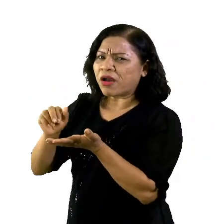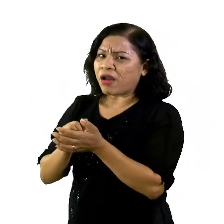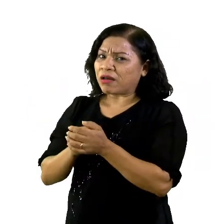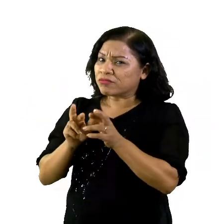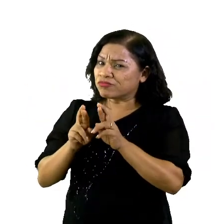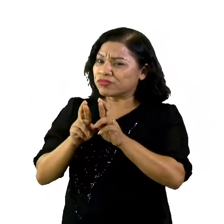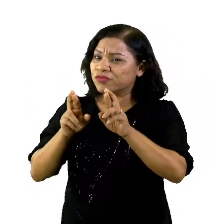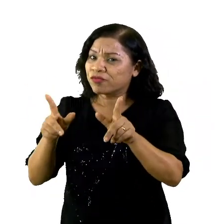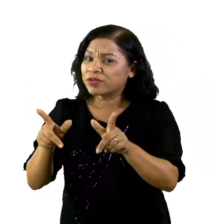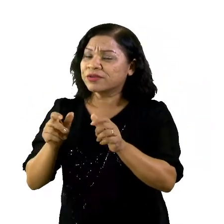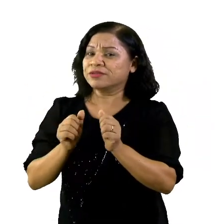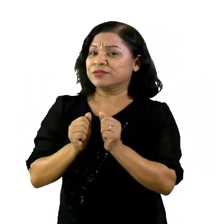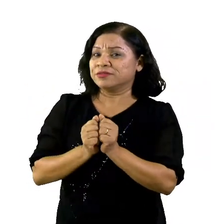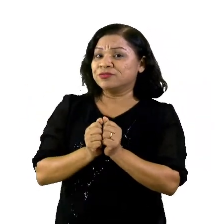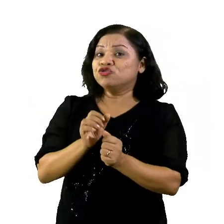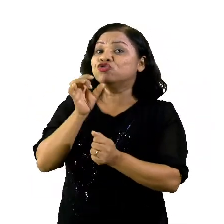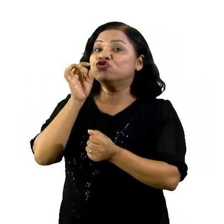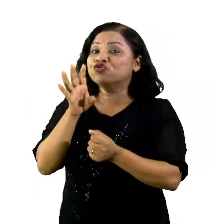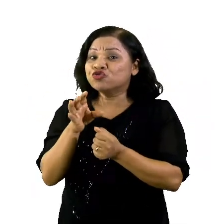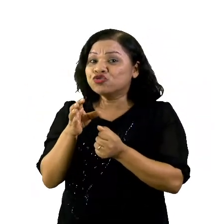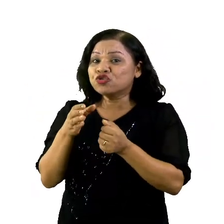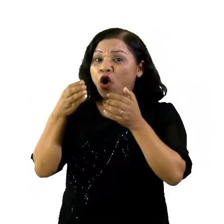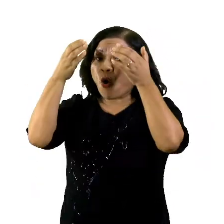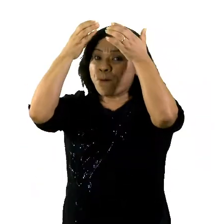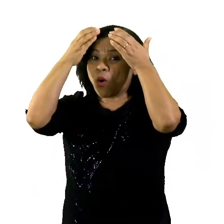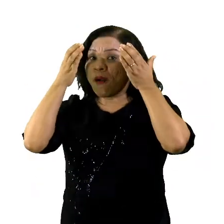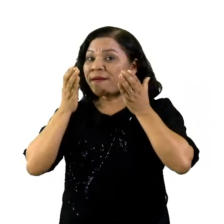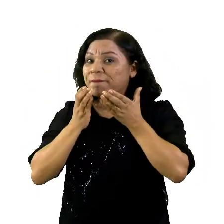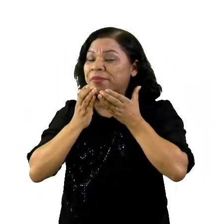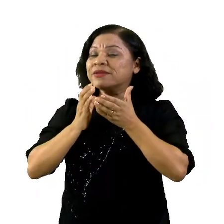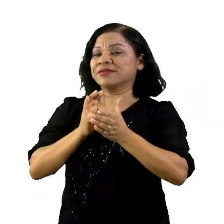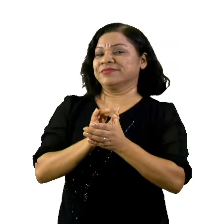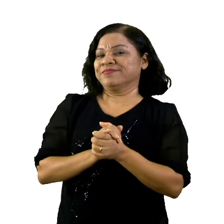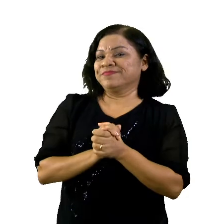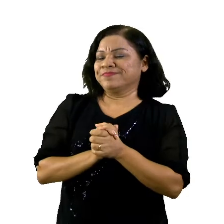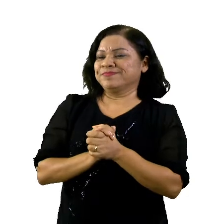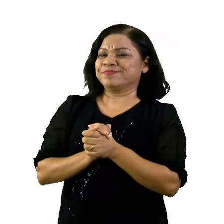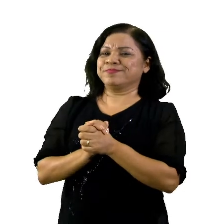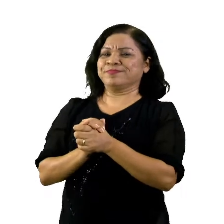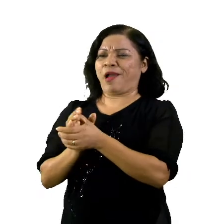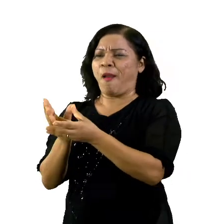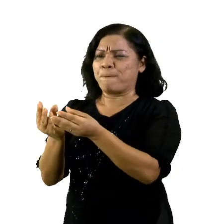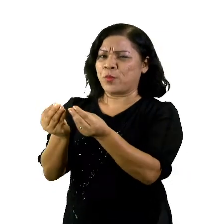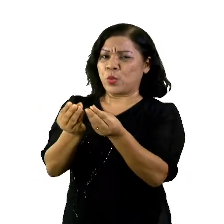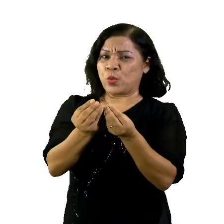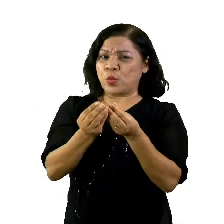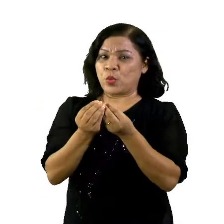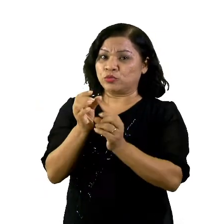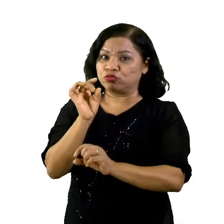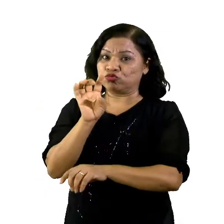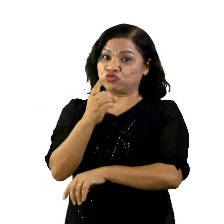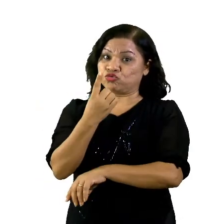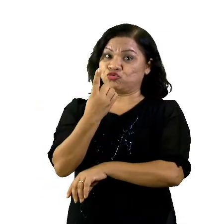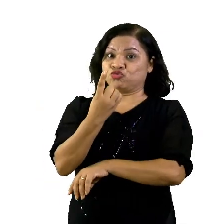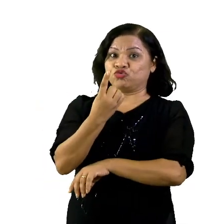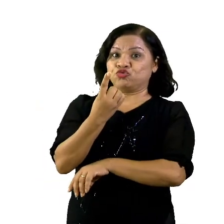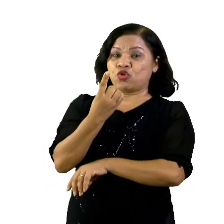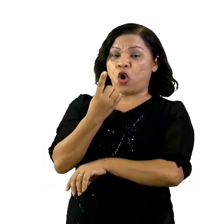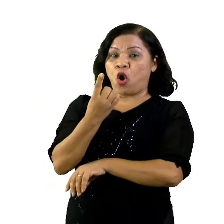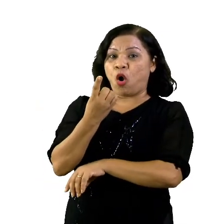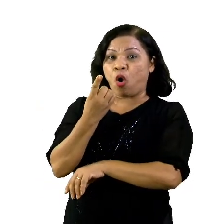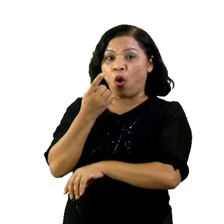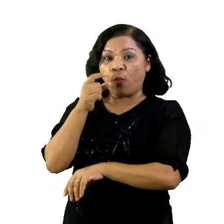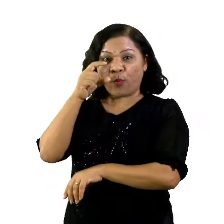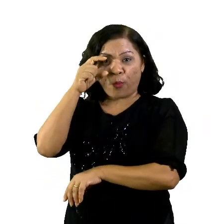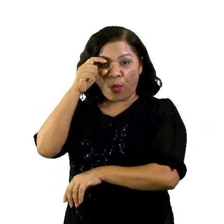composta apenas por cabeças. Muitos deles estão apenas com um olho. Em relação